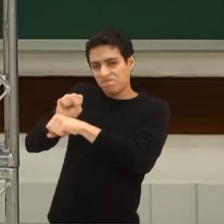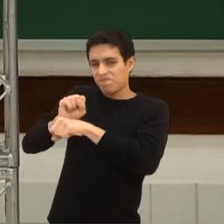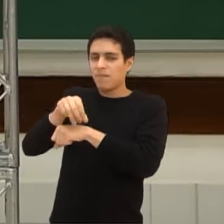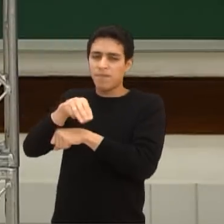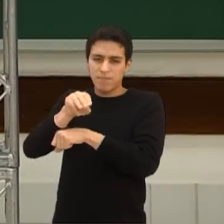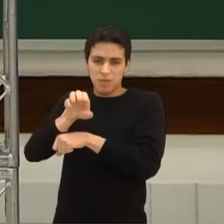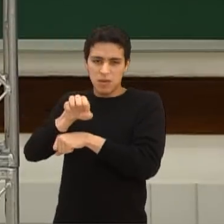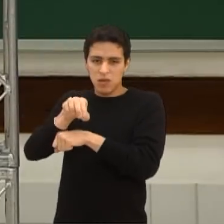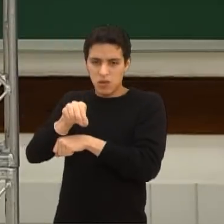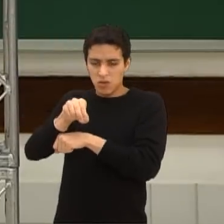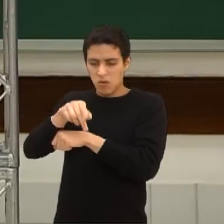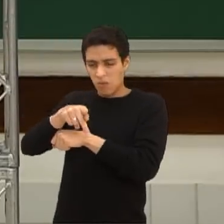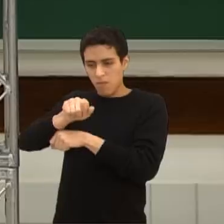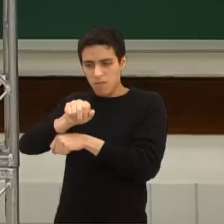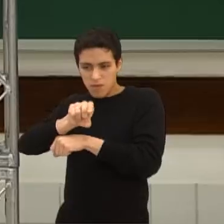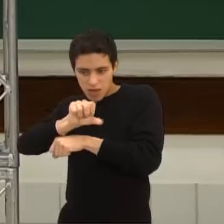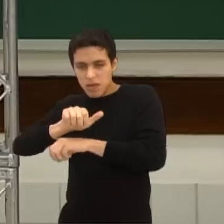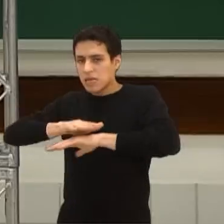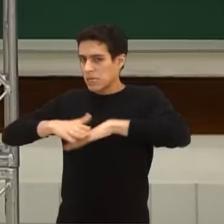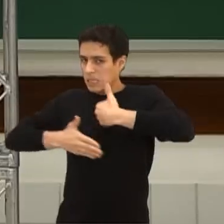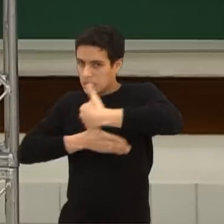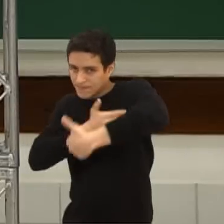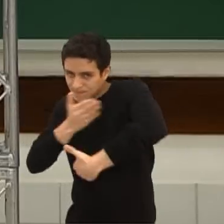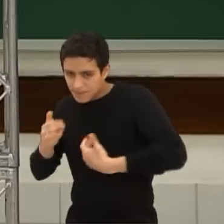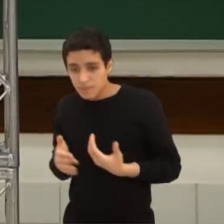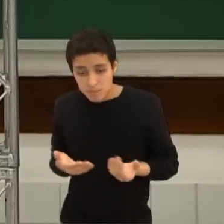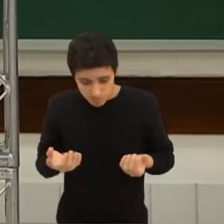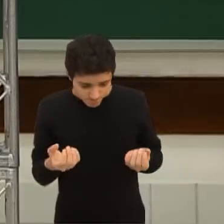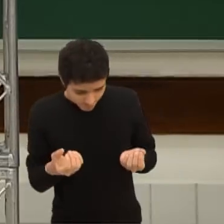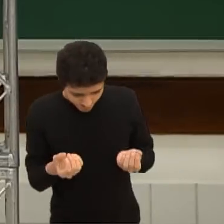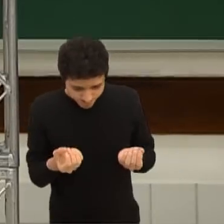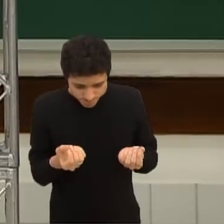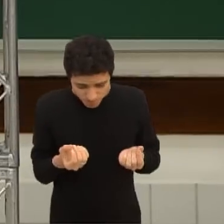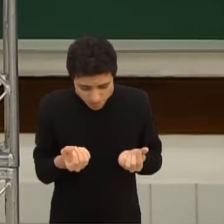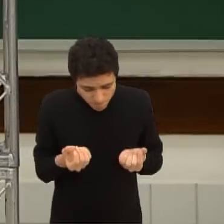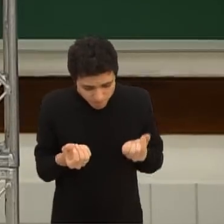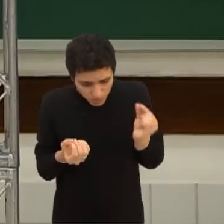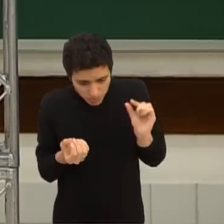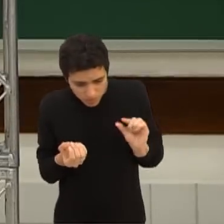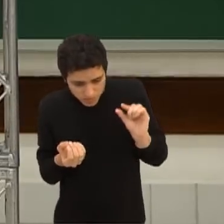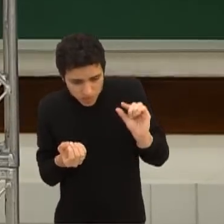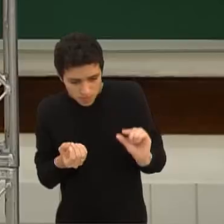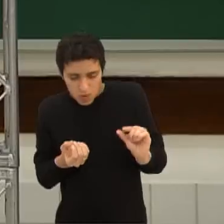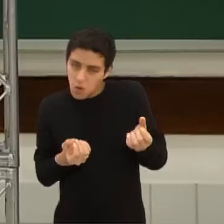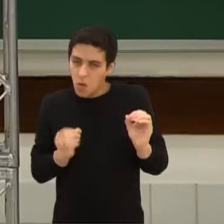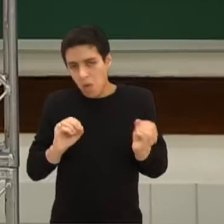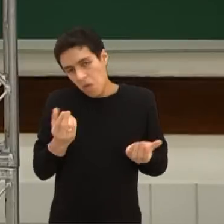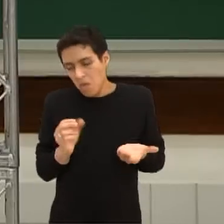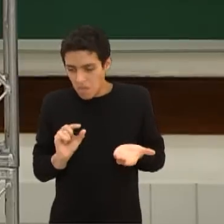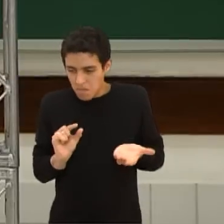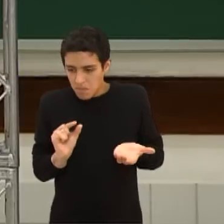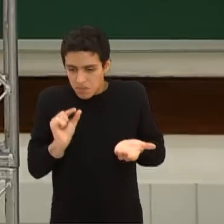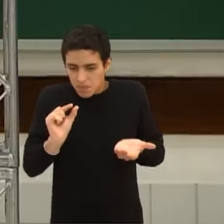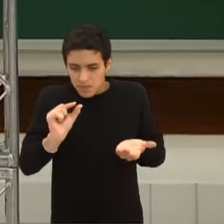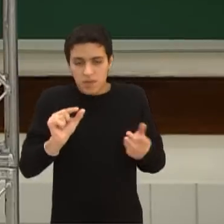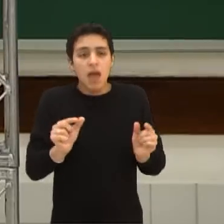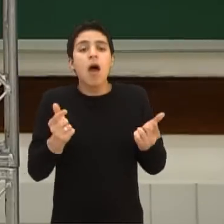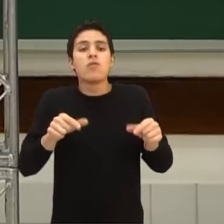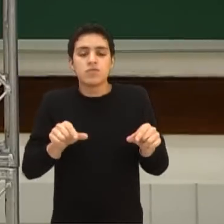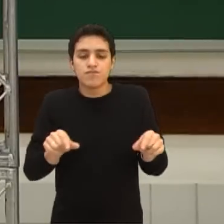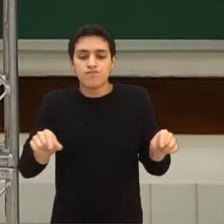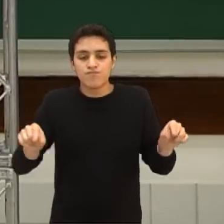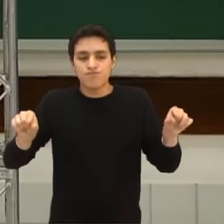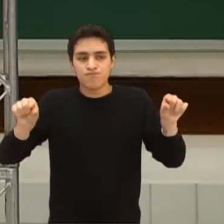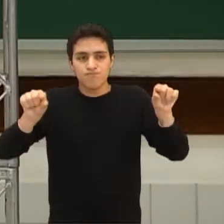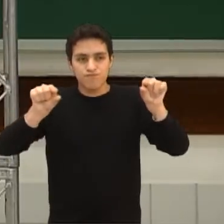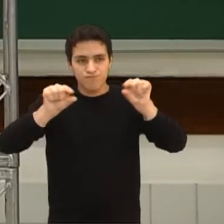esse processo. Os ovários, quando liberam os seus ovócitos, eles seguem para as tubas uterinas e aí